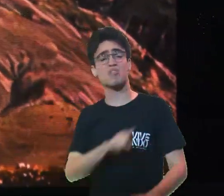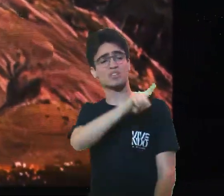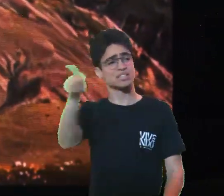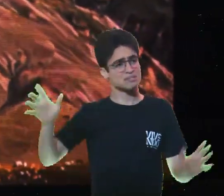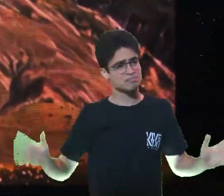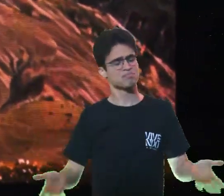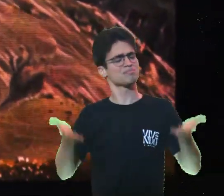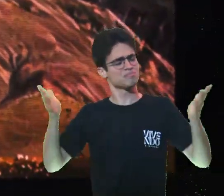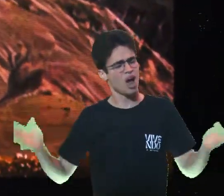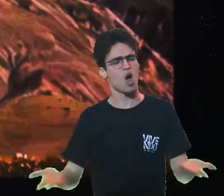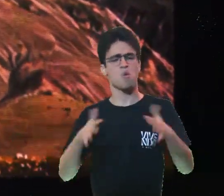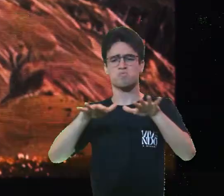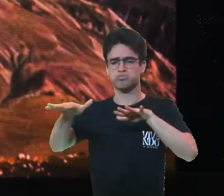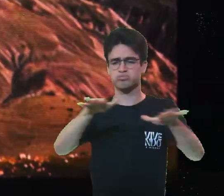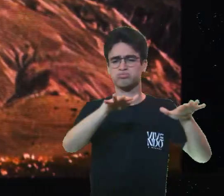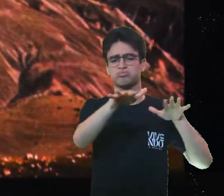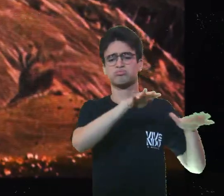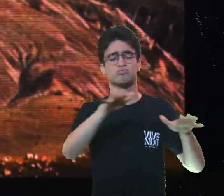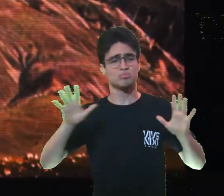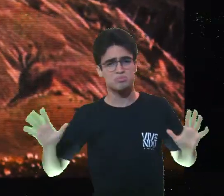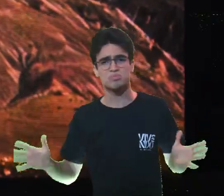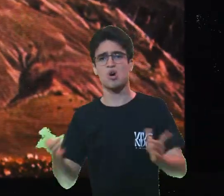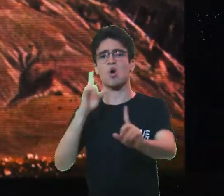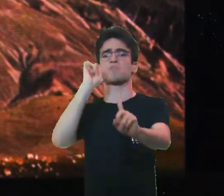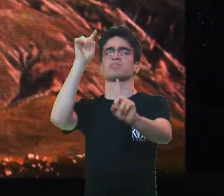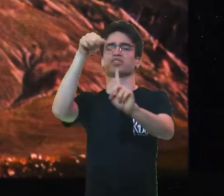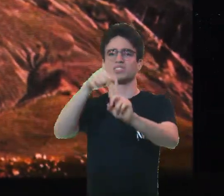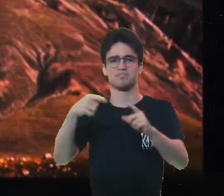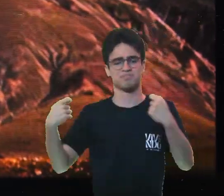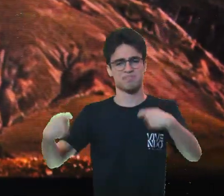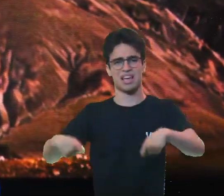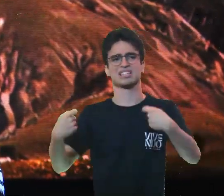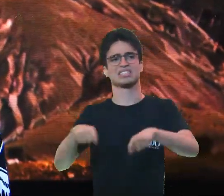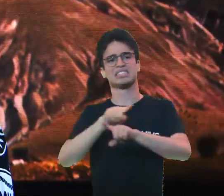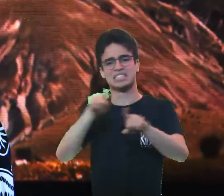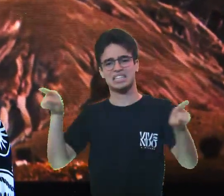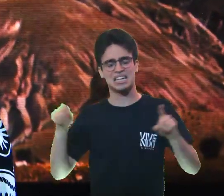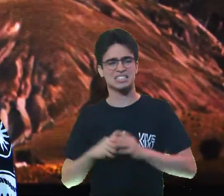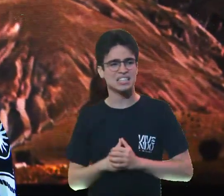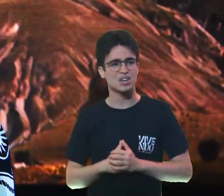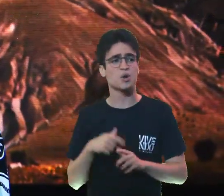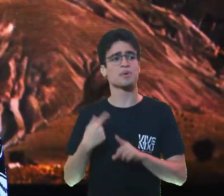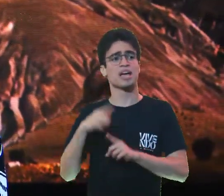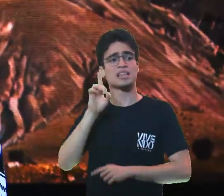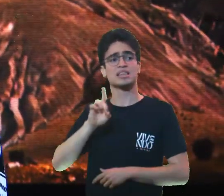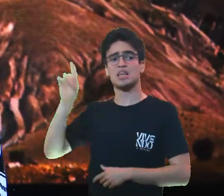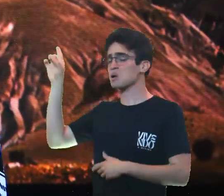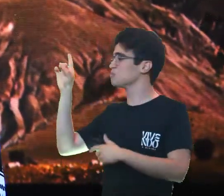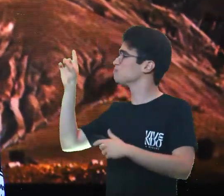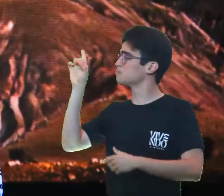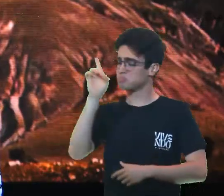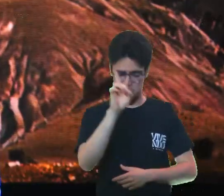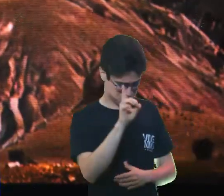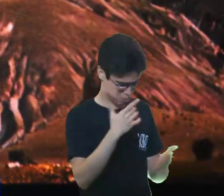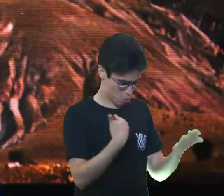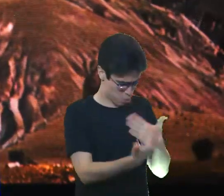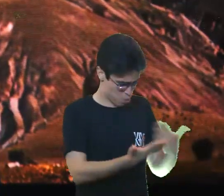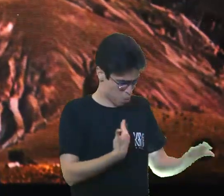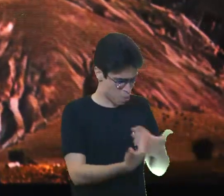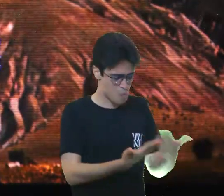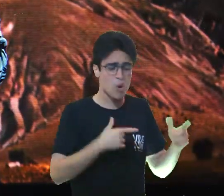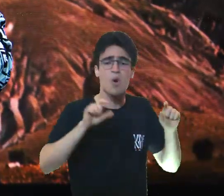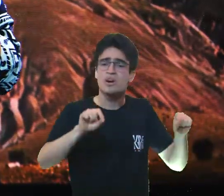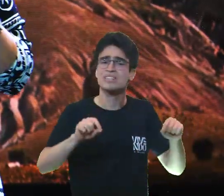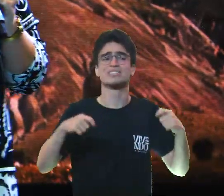Movimente-se rumo a essas necessidades. Todo o diálogo de Deus conosco clama por